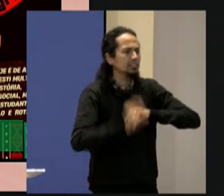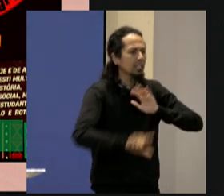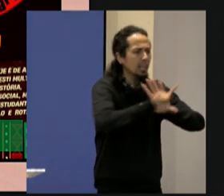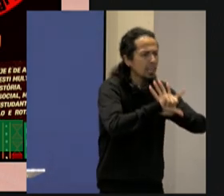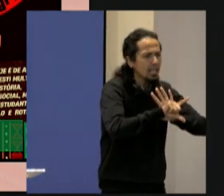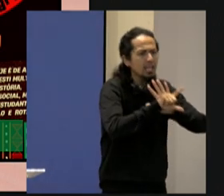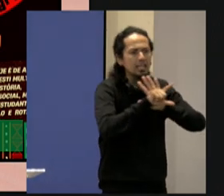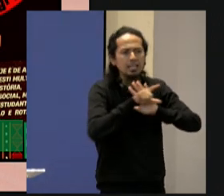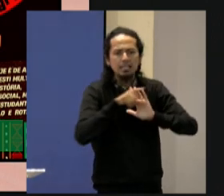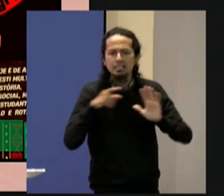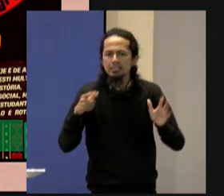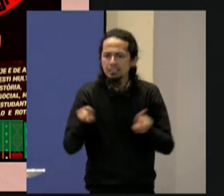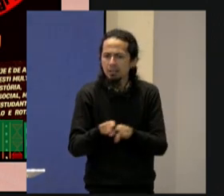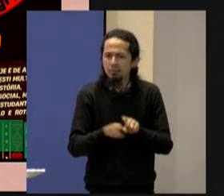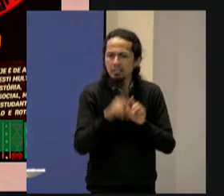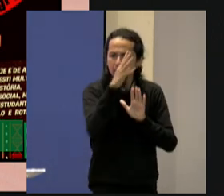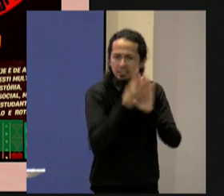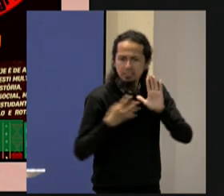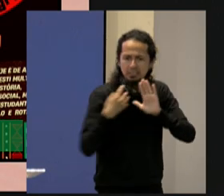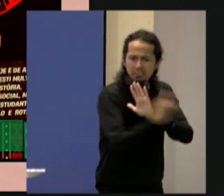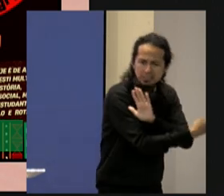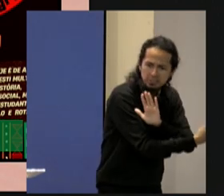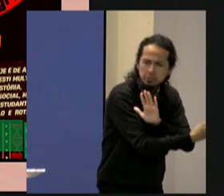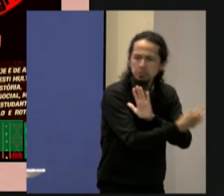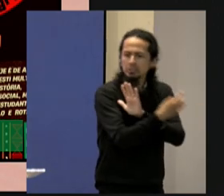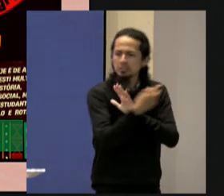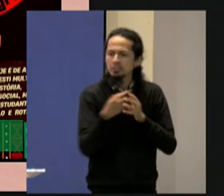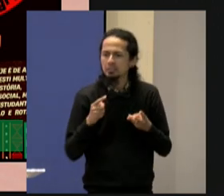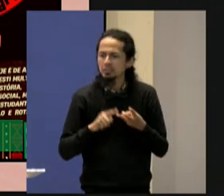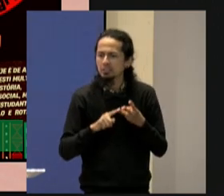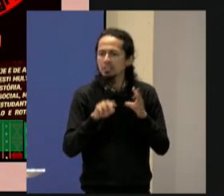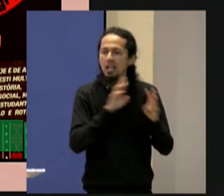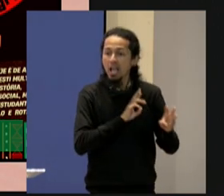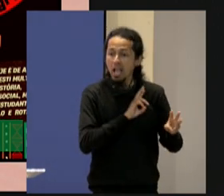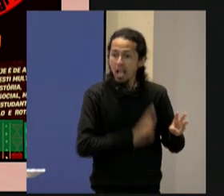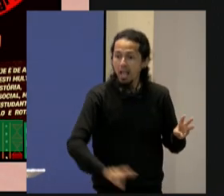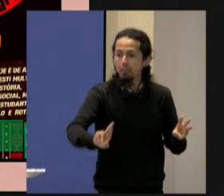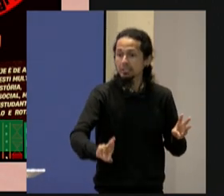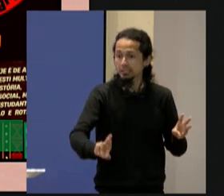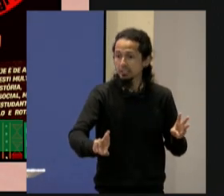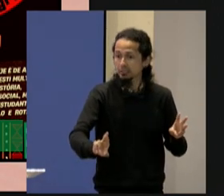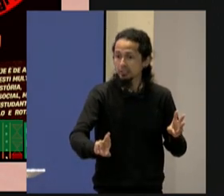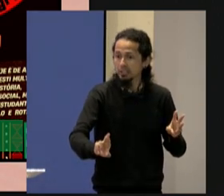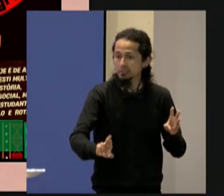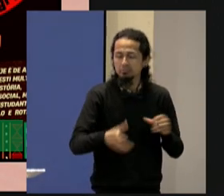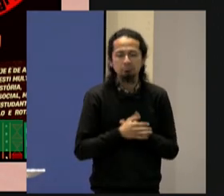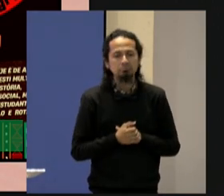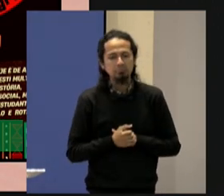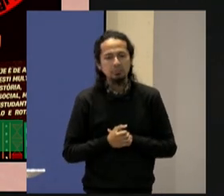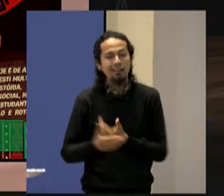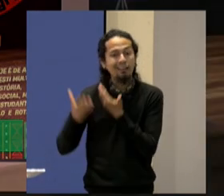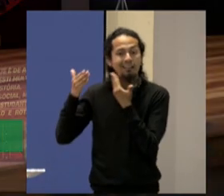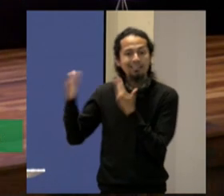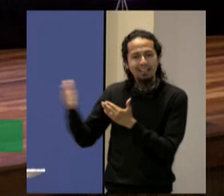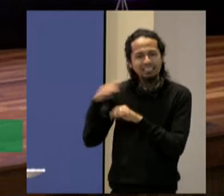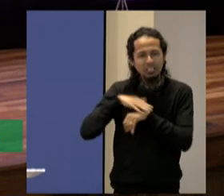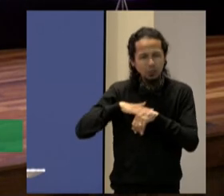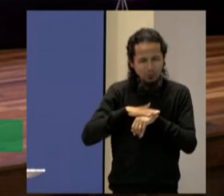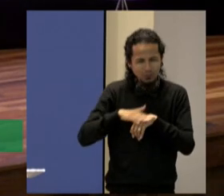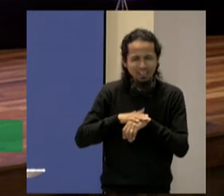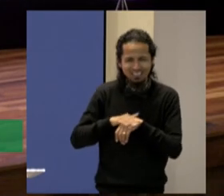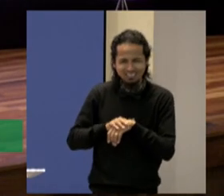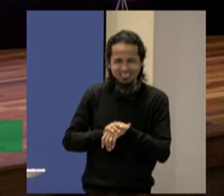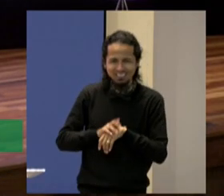e a gente estava falando sobre representatividade. E daí, né, dessa conversa sobre representatividade,